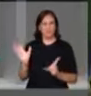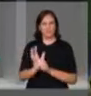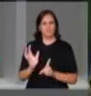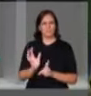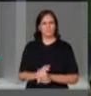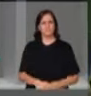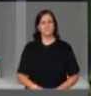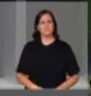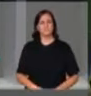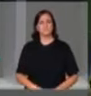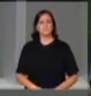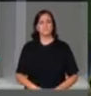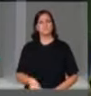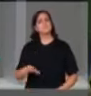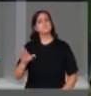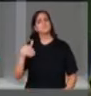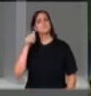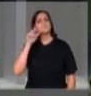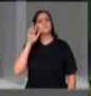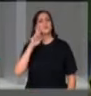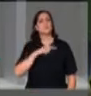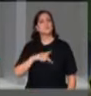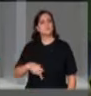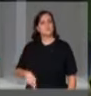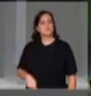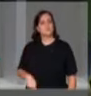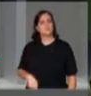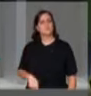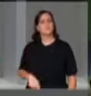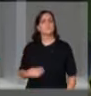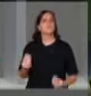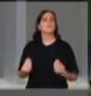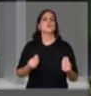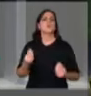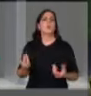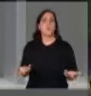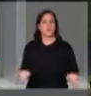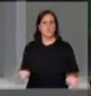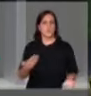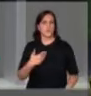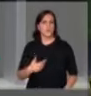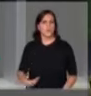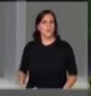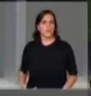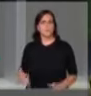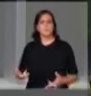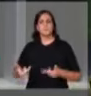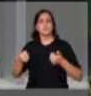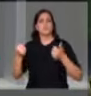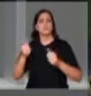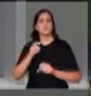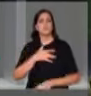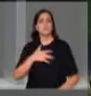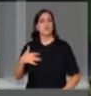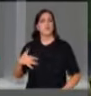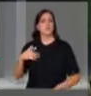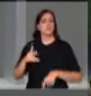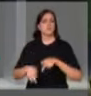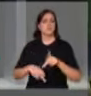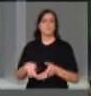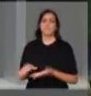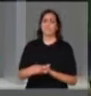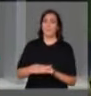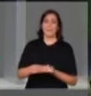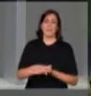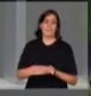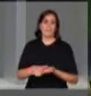Senhora presidenta, qual o programa do governo para melhorar, Padilha, a saúde pública no Brasil? Nenhum. Eles não têm programa